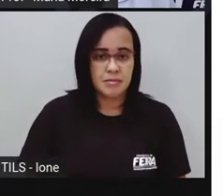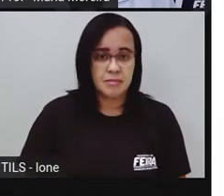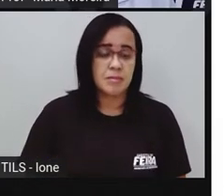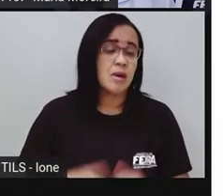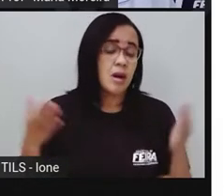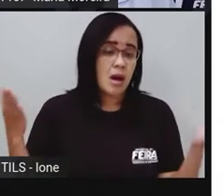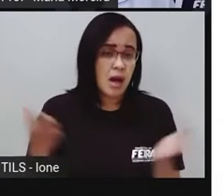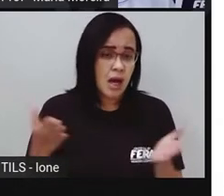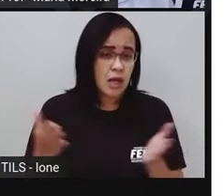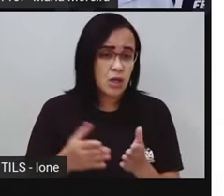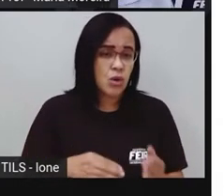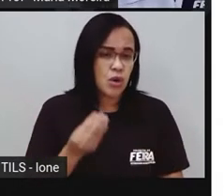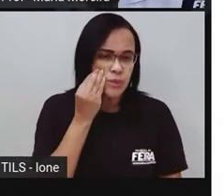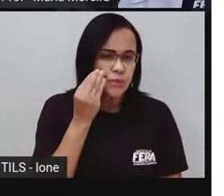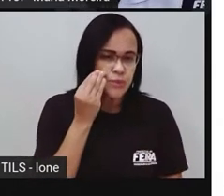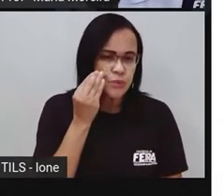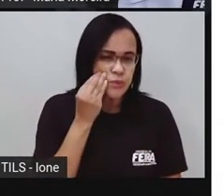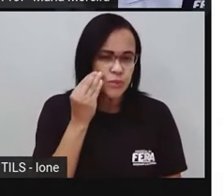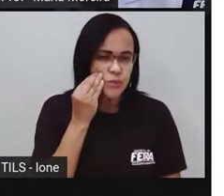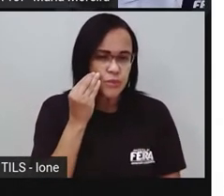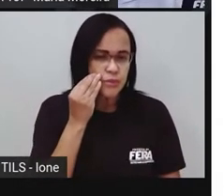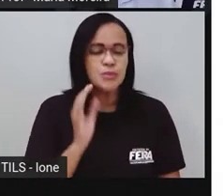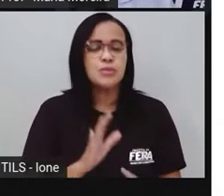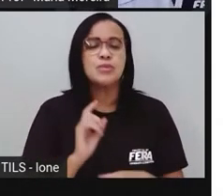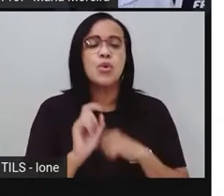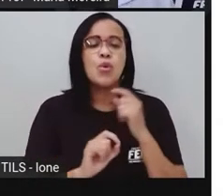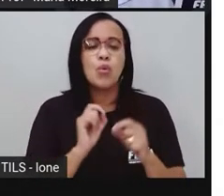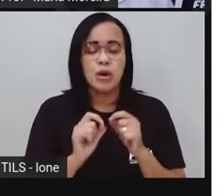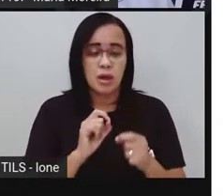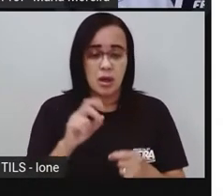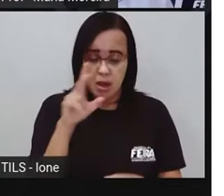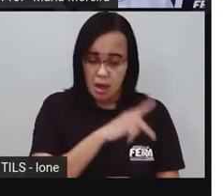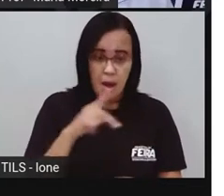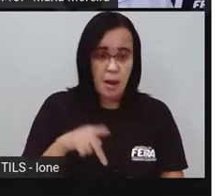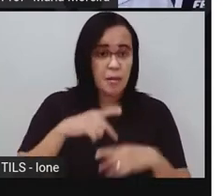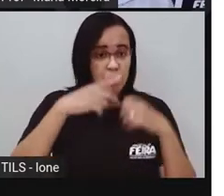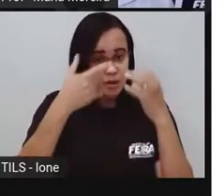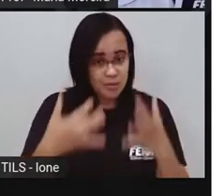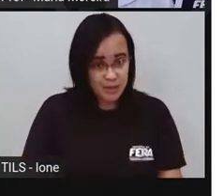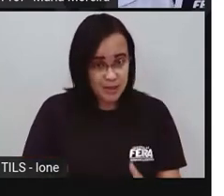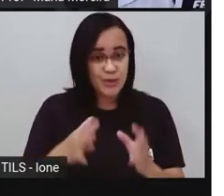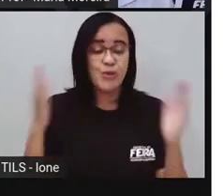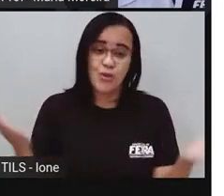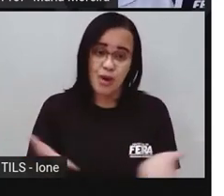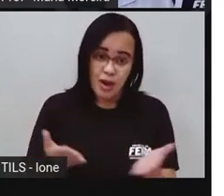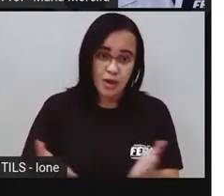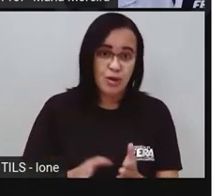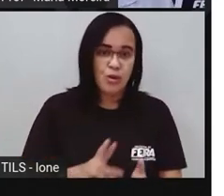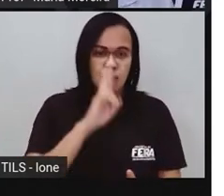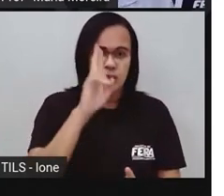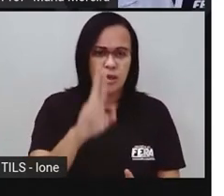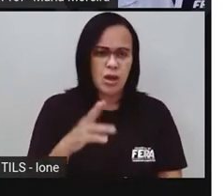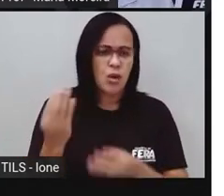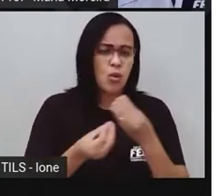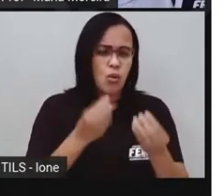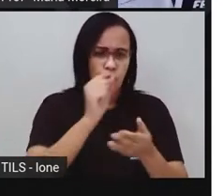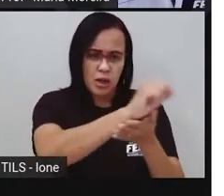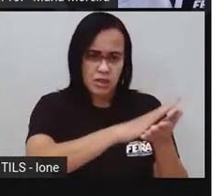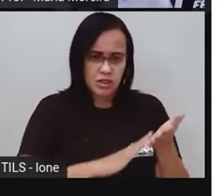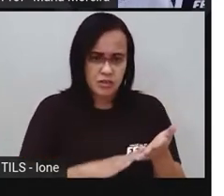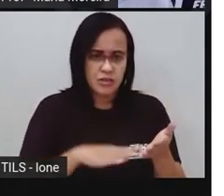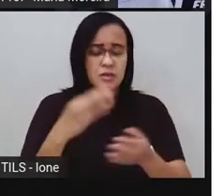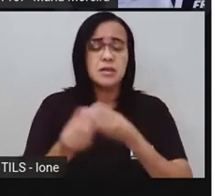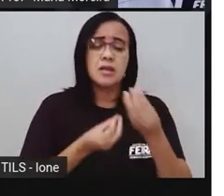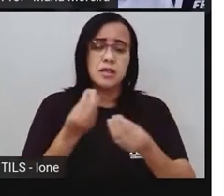Agora a gente vai tentar aqui né você é para já falou e sua unidade de milhar fazer a resolução de algumas atividades